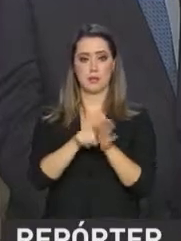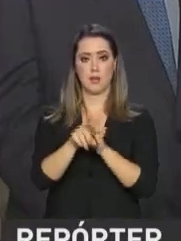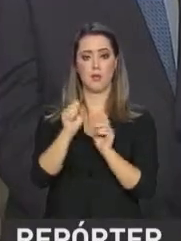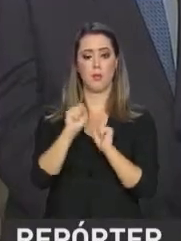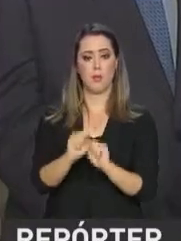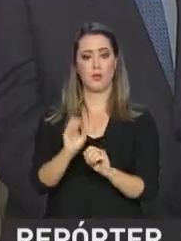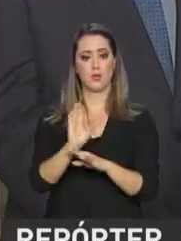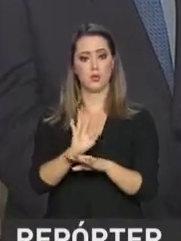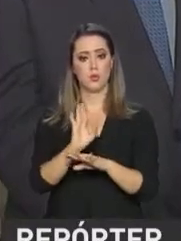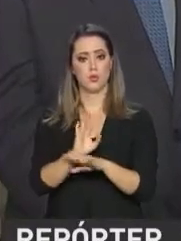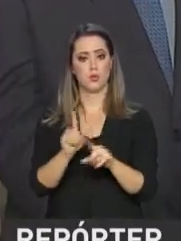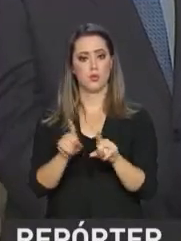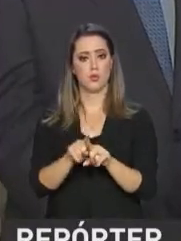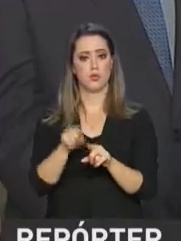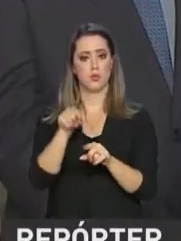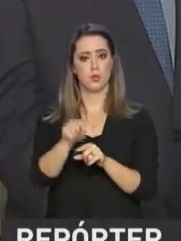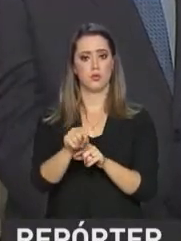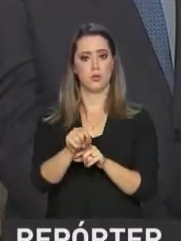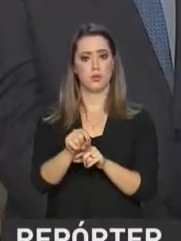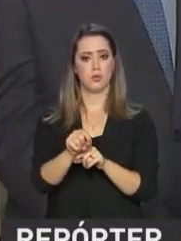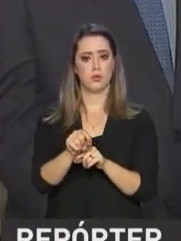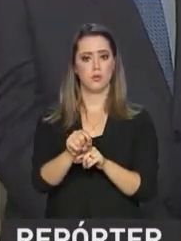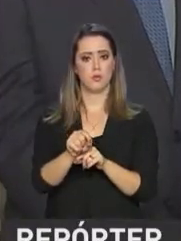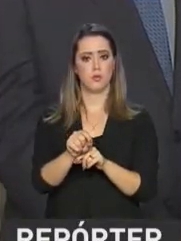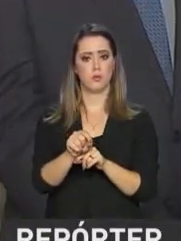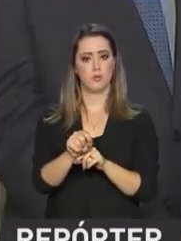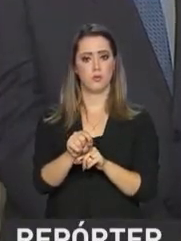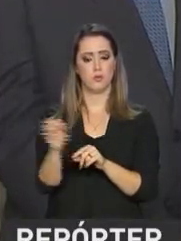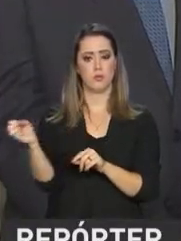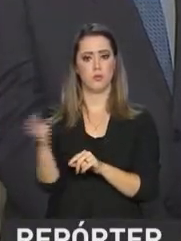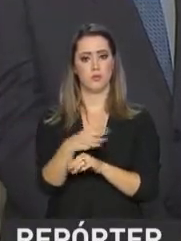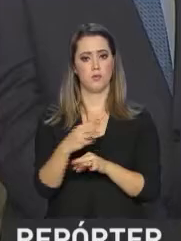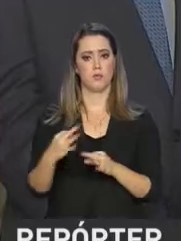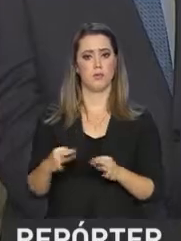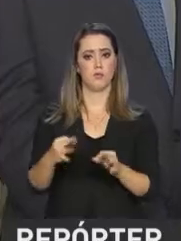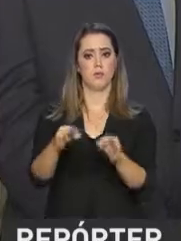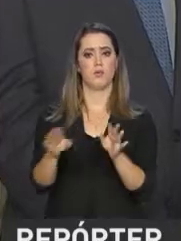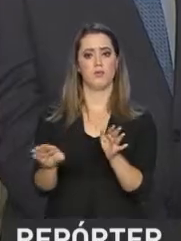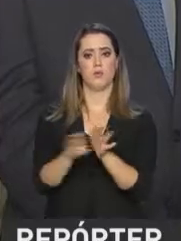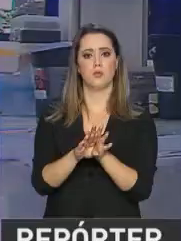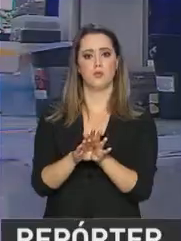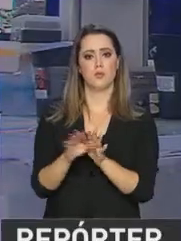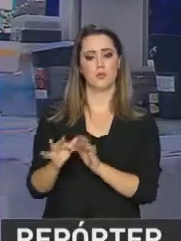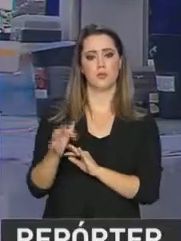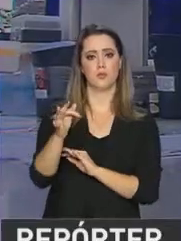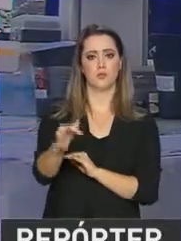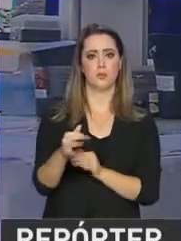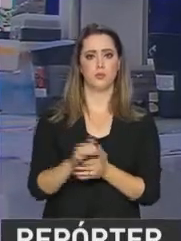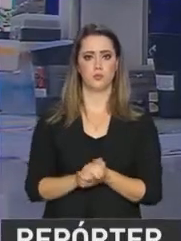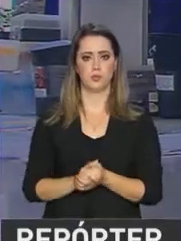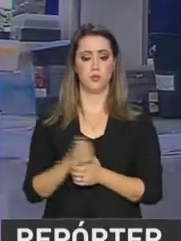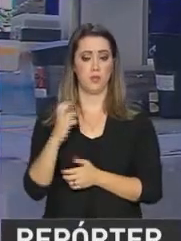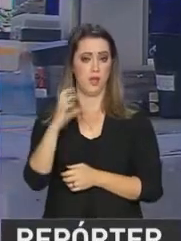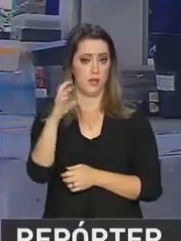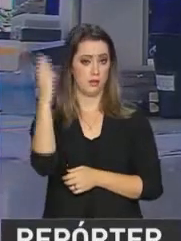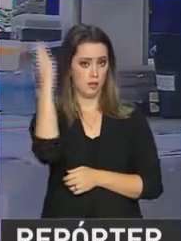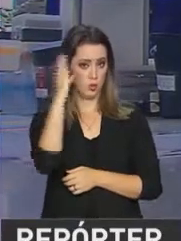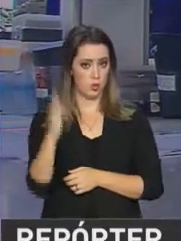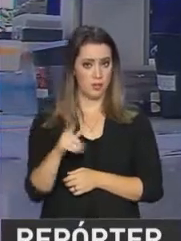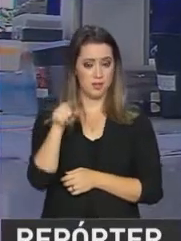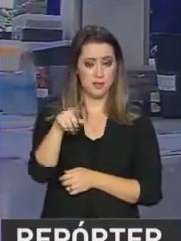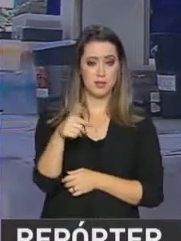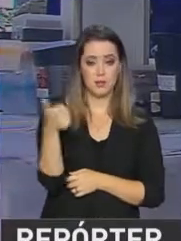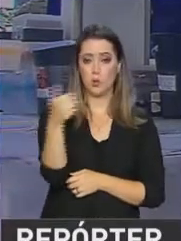contribuir para que a inovação chegue na ponta a ciência brasileira ocupa a